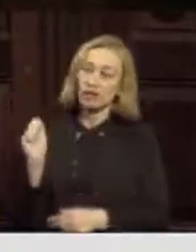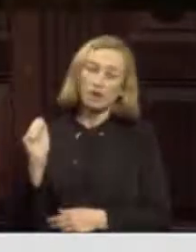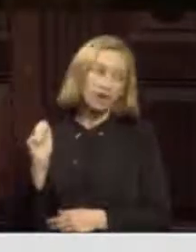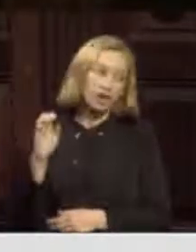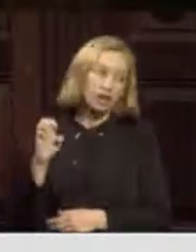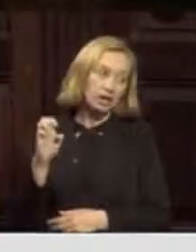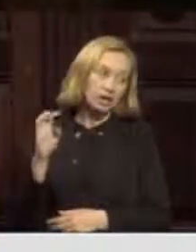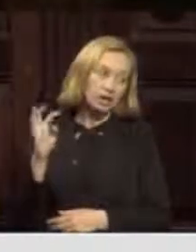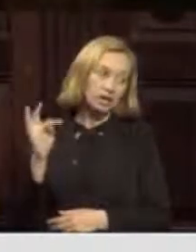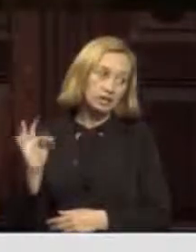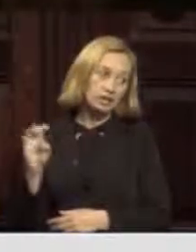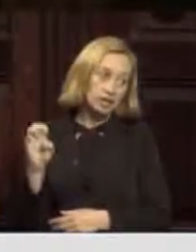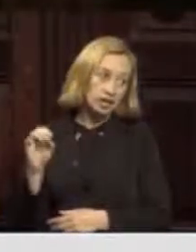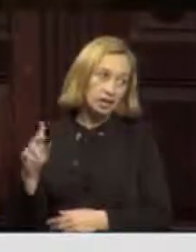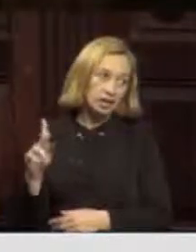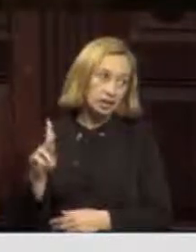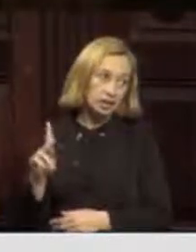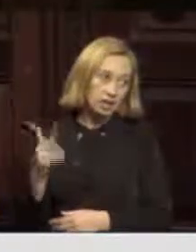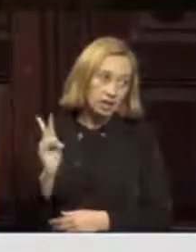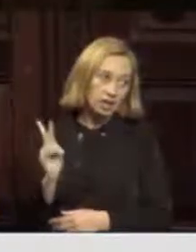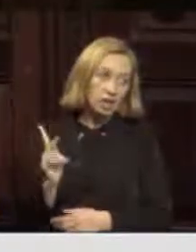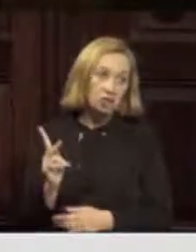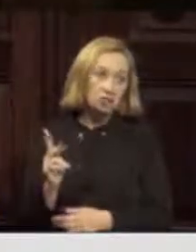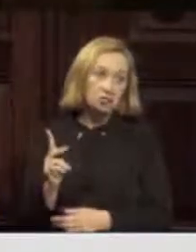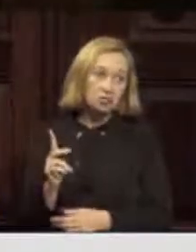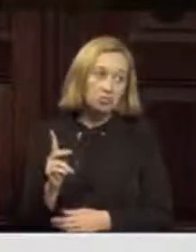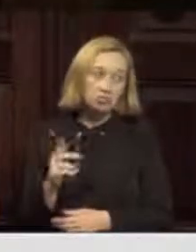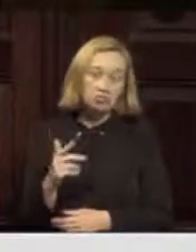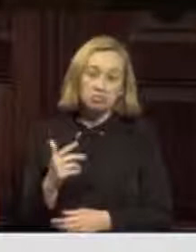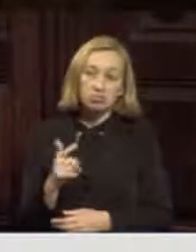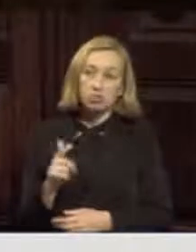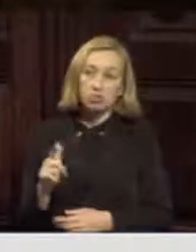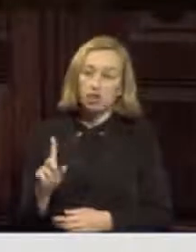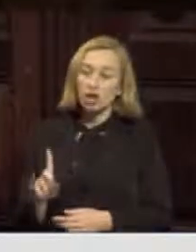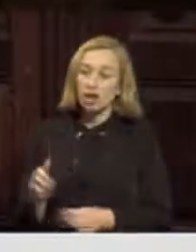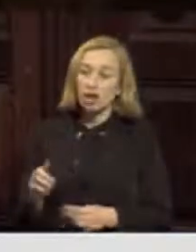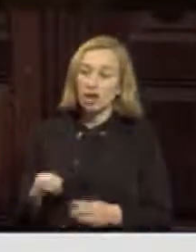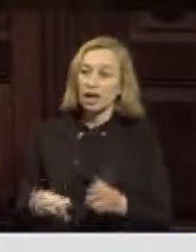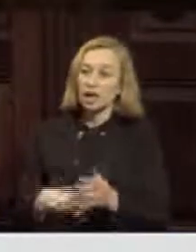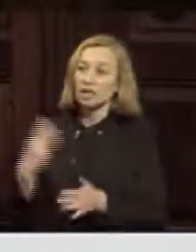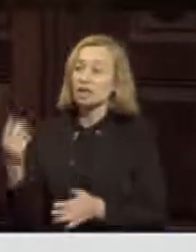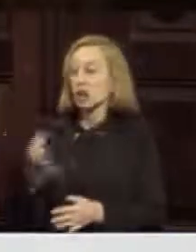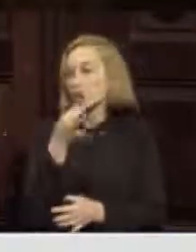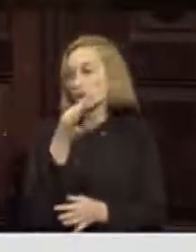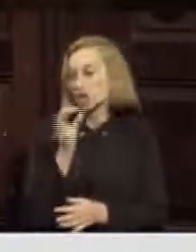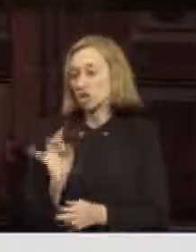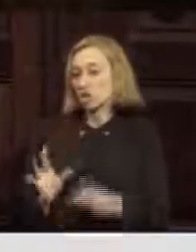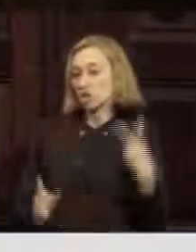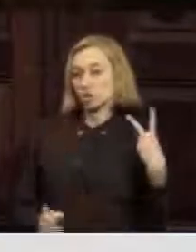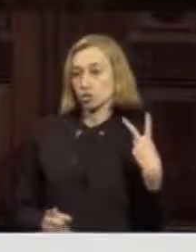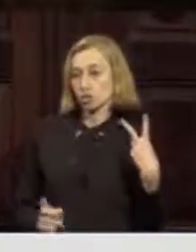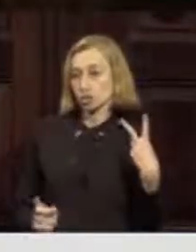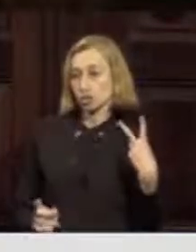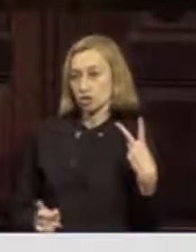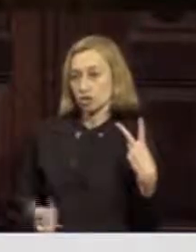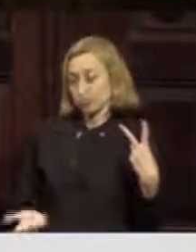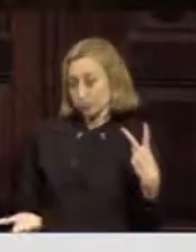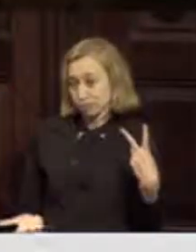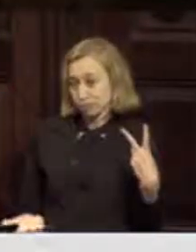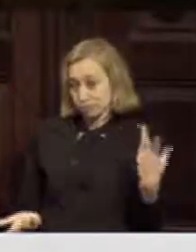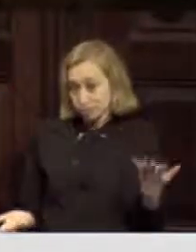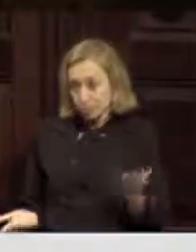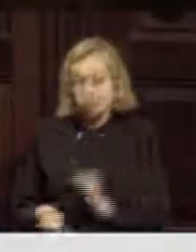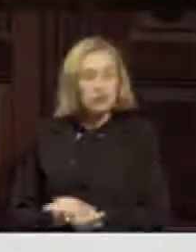de uma terceira hipótese, como fechar essa escola, como alguns estão aí indicando, alguns até dirigentes do